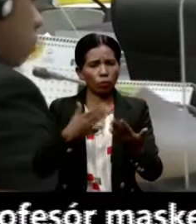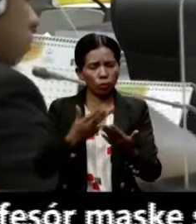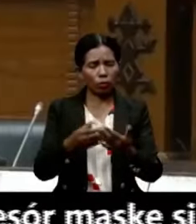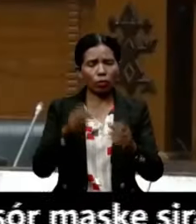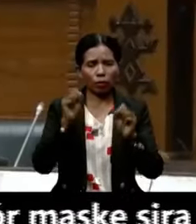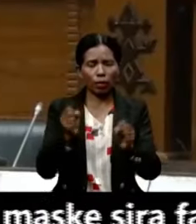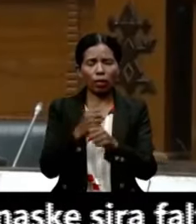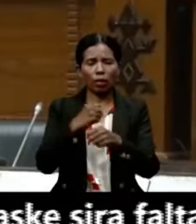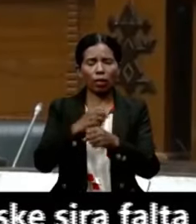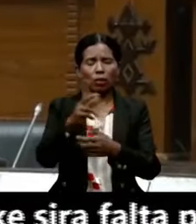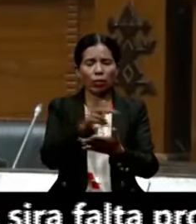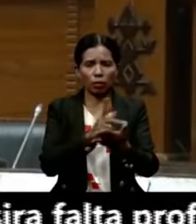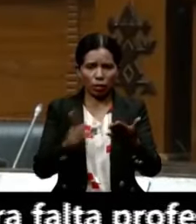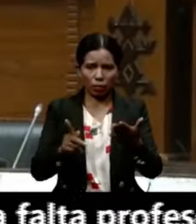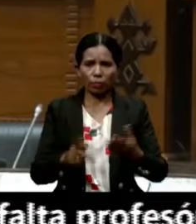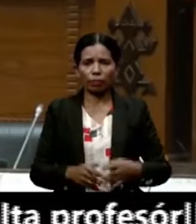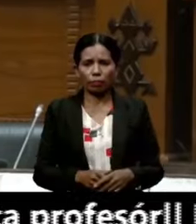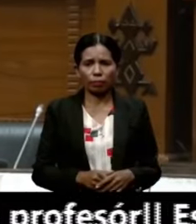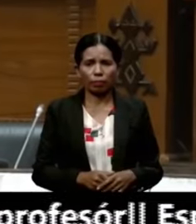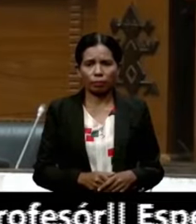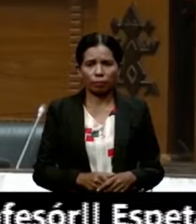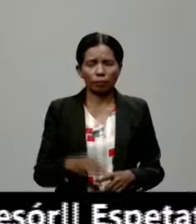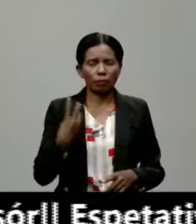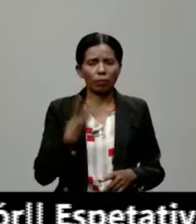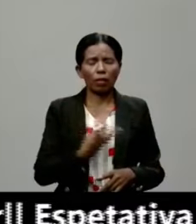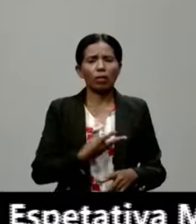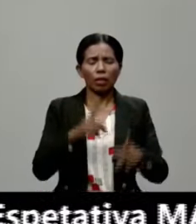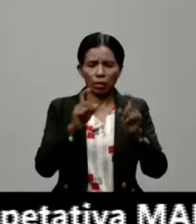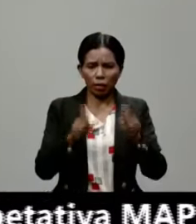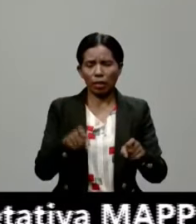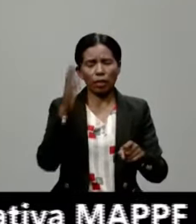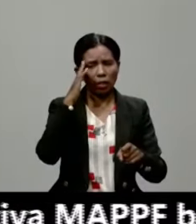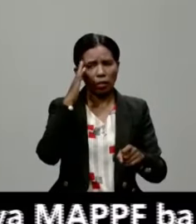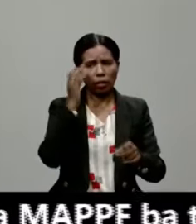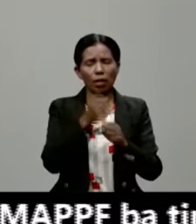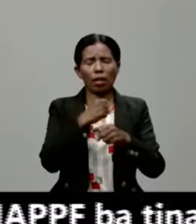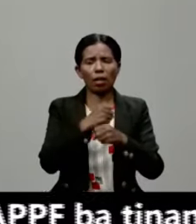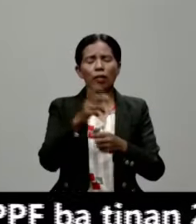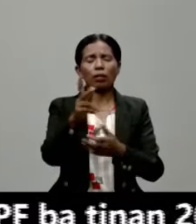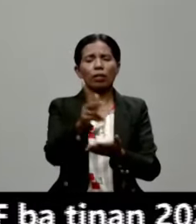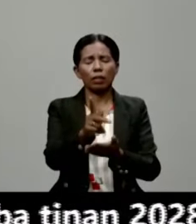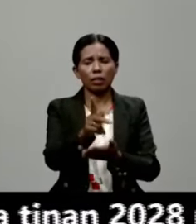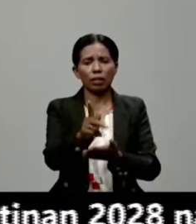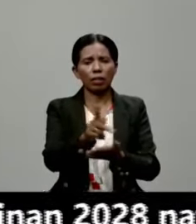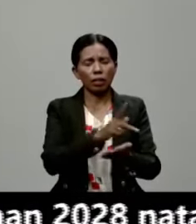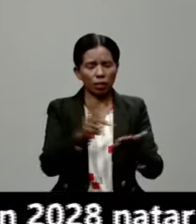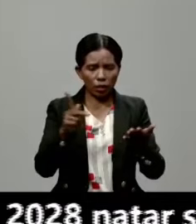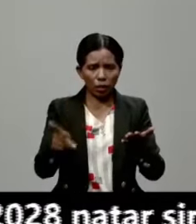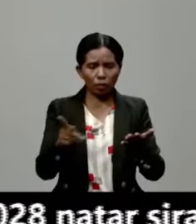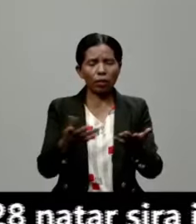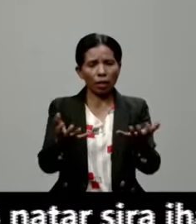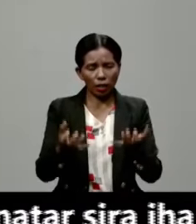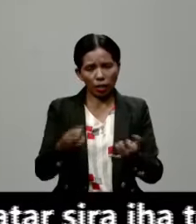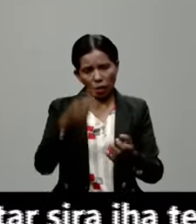crime organizado. O crime, isso tem que ter, né? O crime que é caraca, o crime tamba